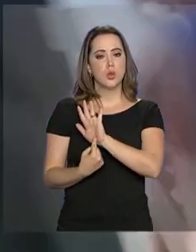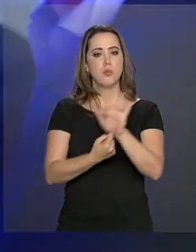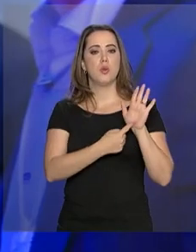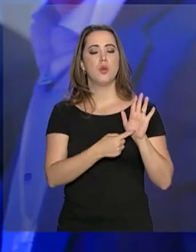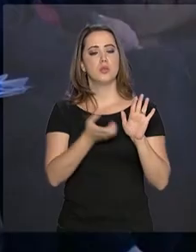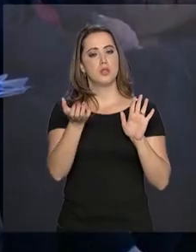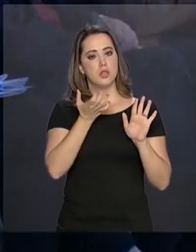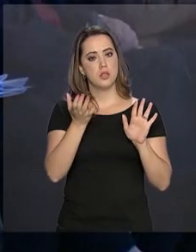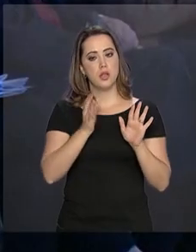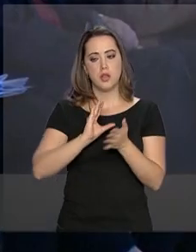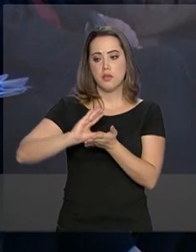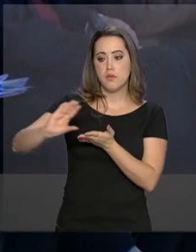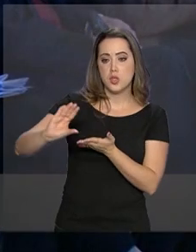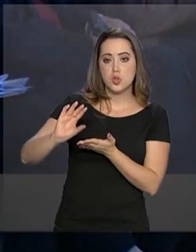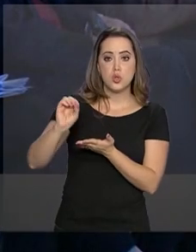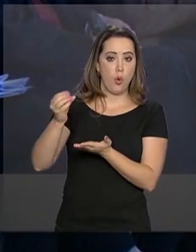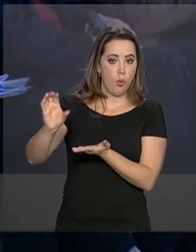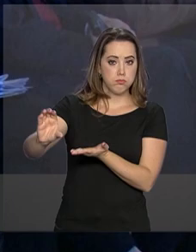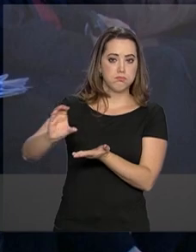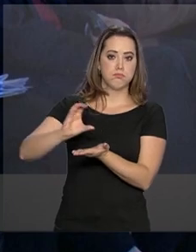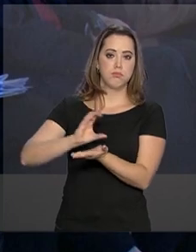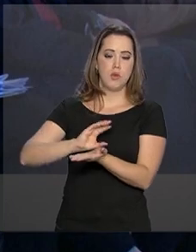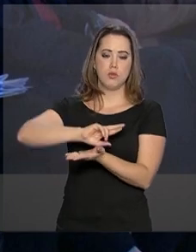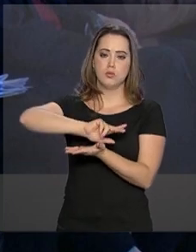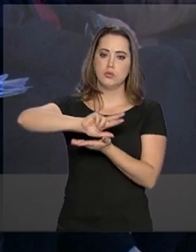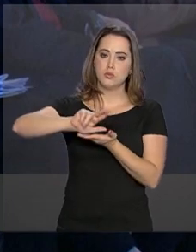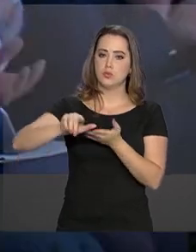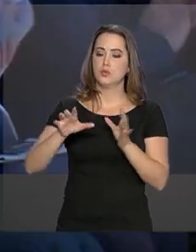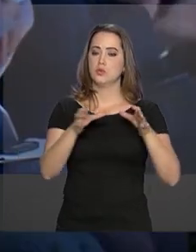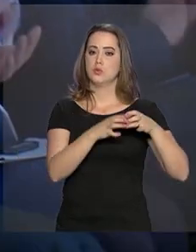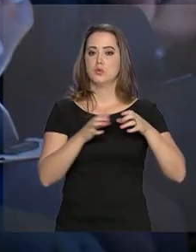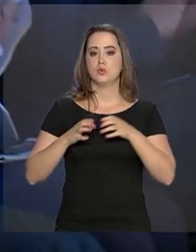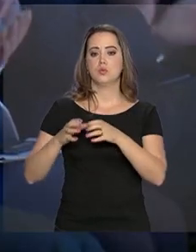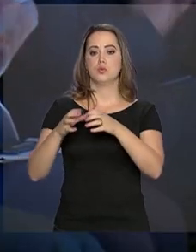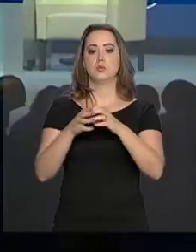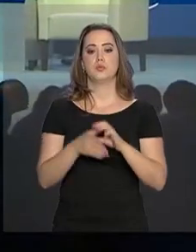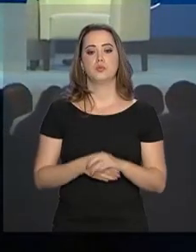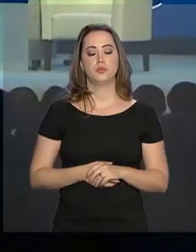investir ou receber investimentos nas mais diversas áreas